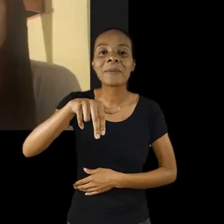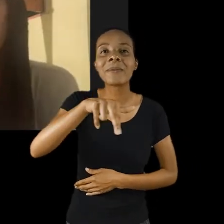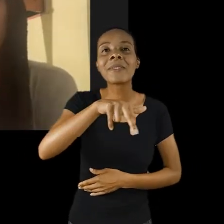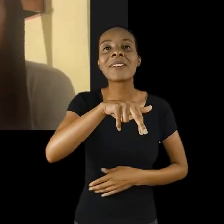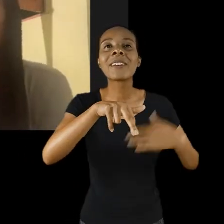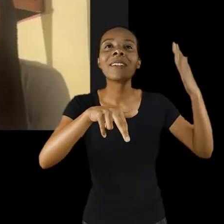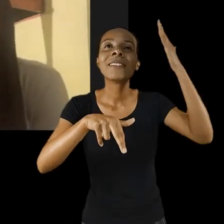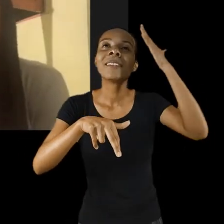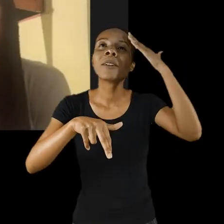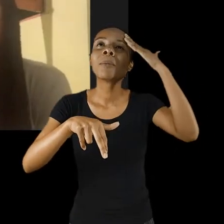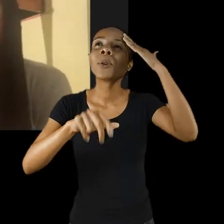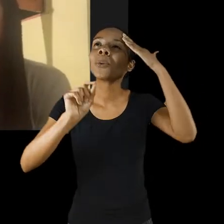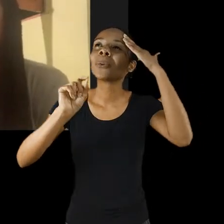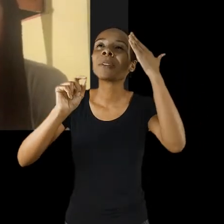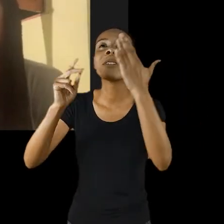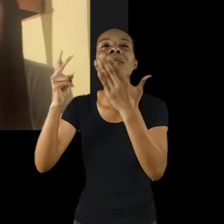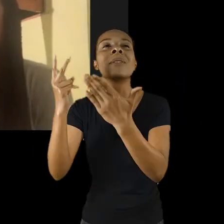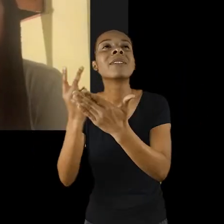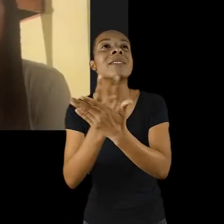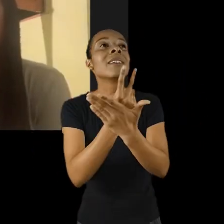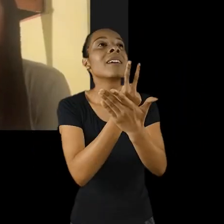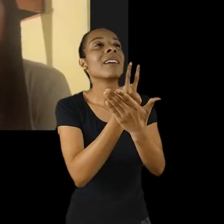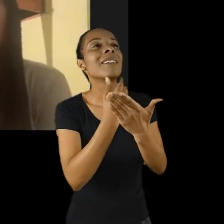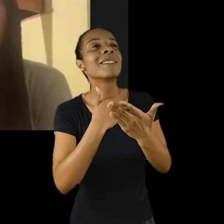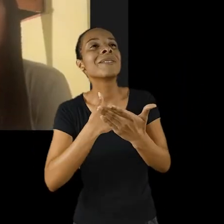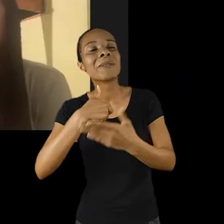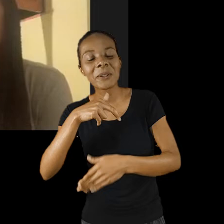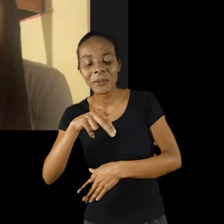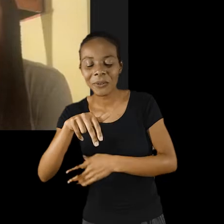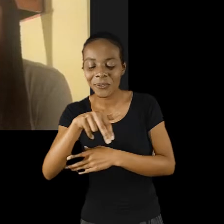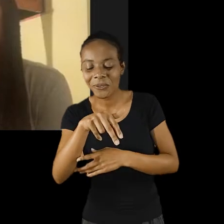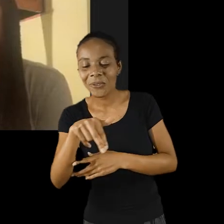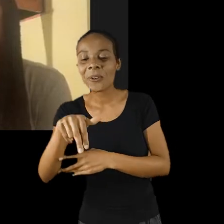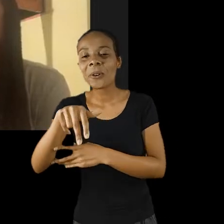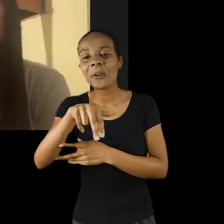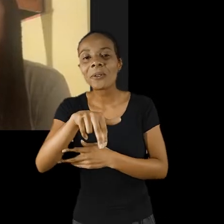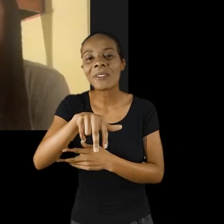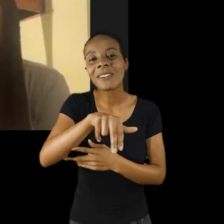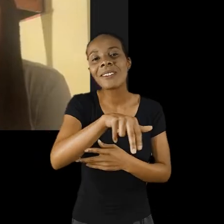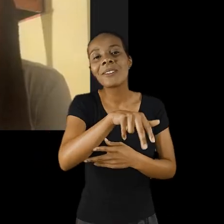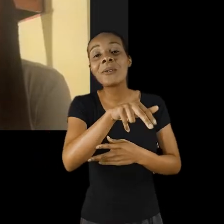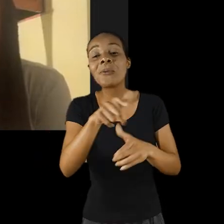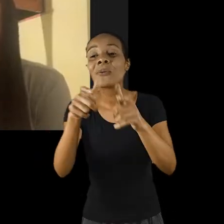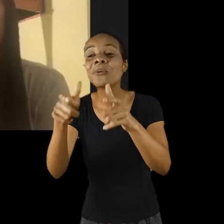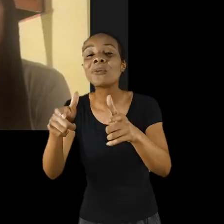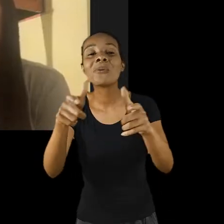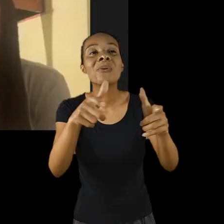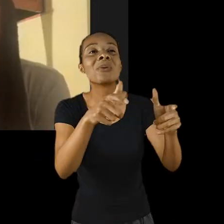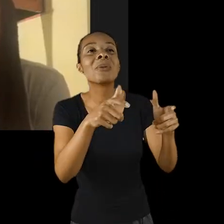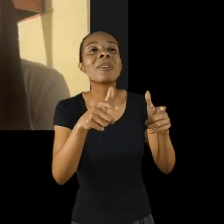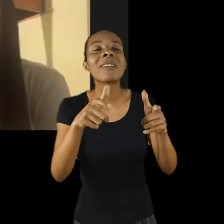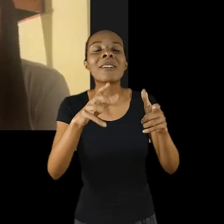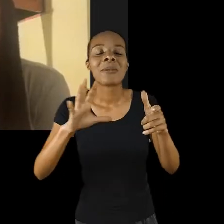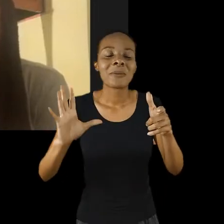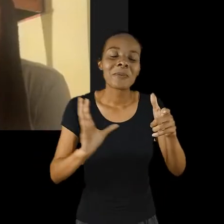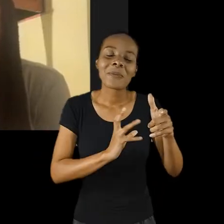e vou, num só lugar estou, guardada em meu